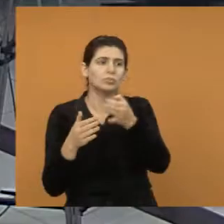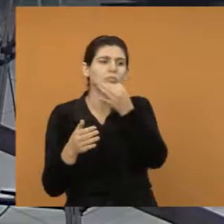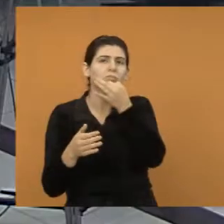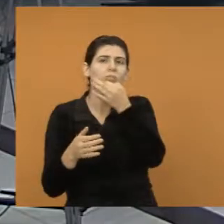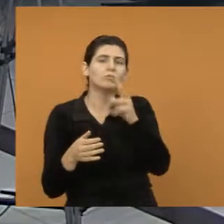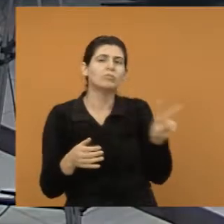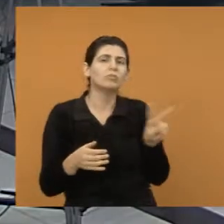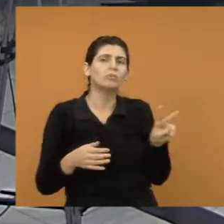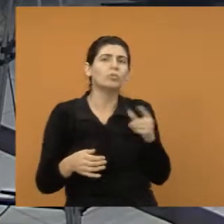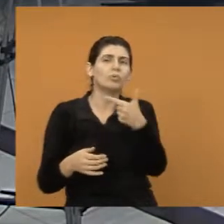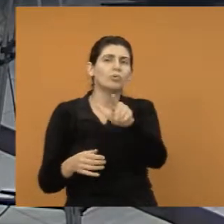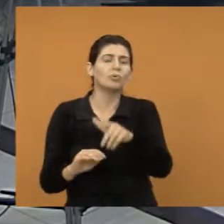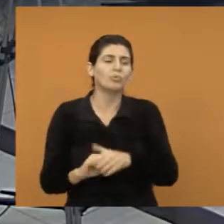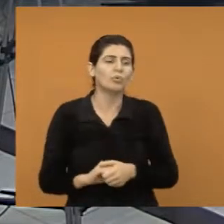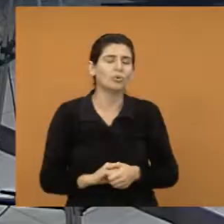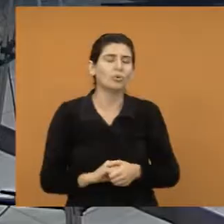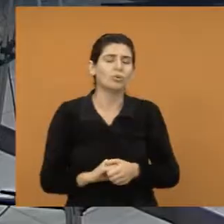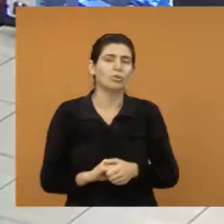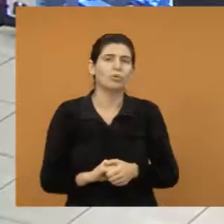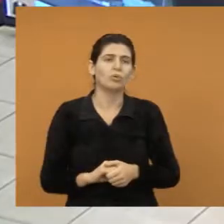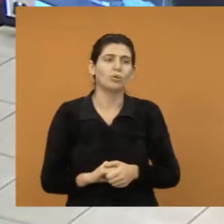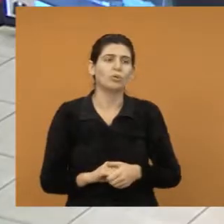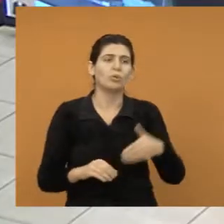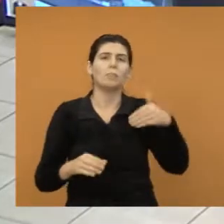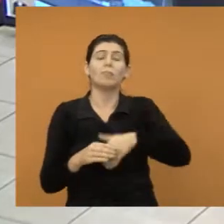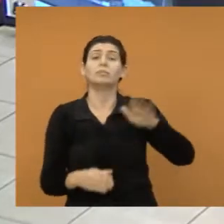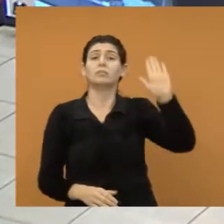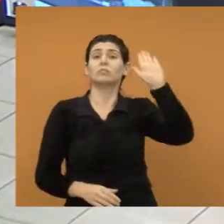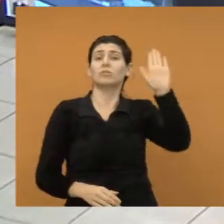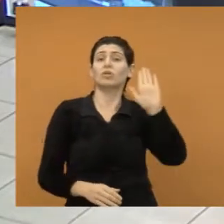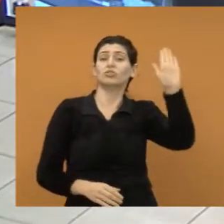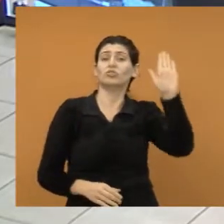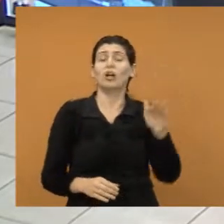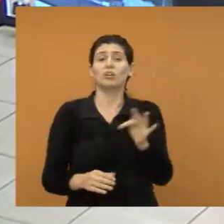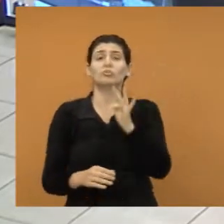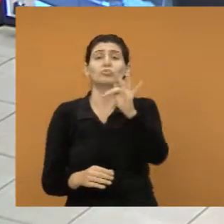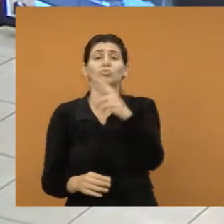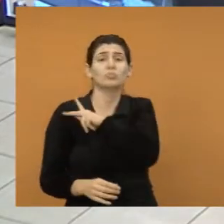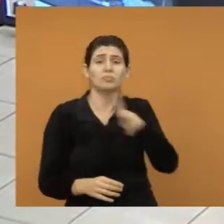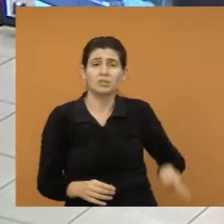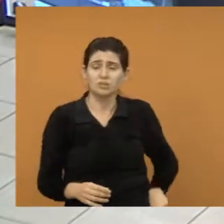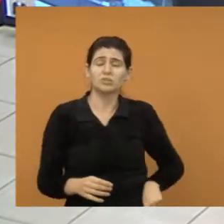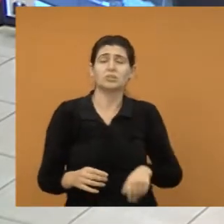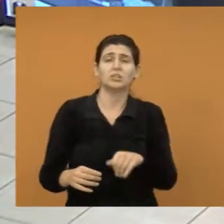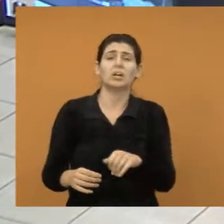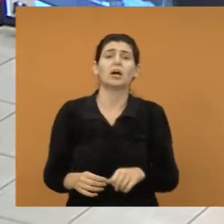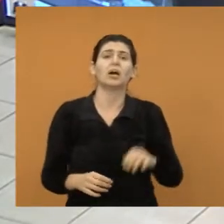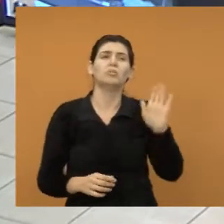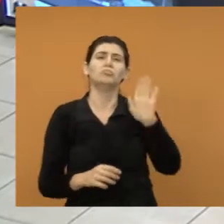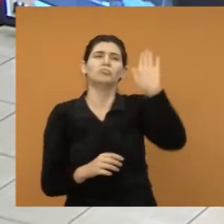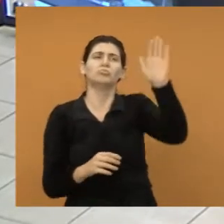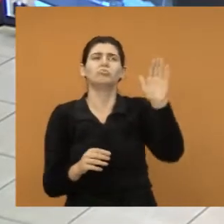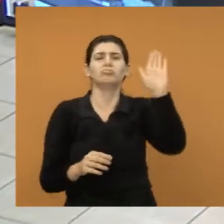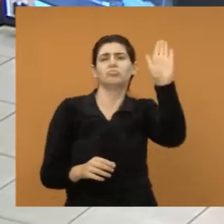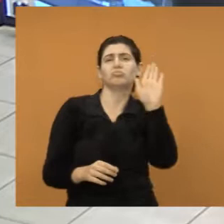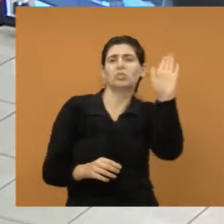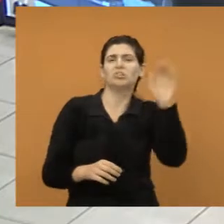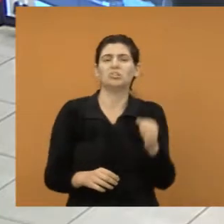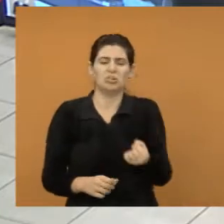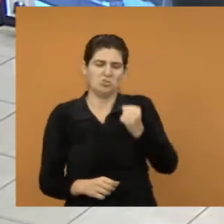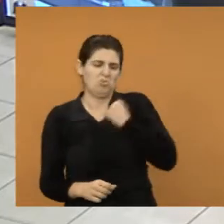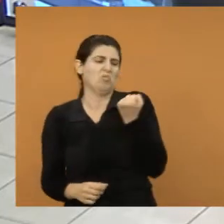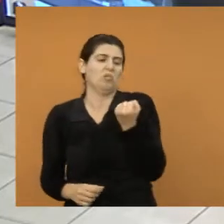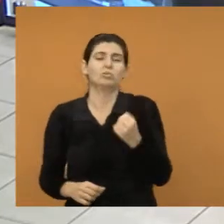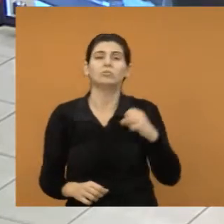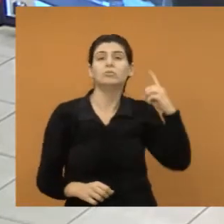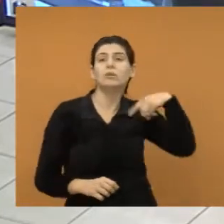vereador. O pretenso candidato que prega isso, candidato à presidência, o candidato do ódio, ele é